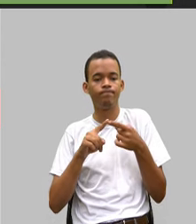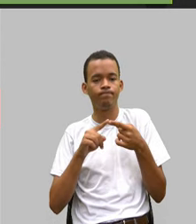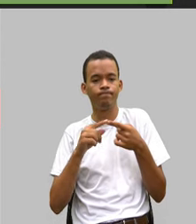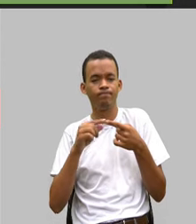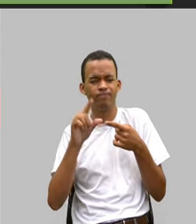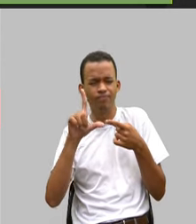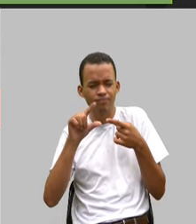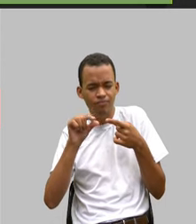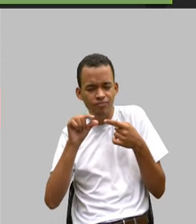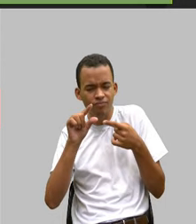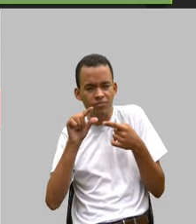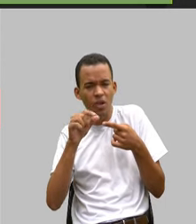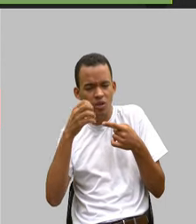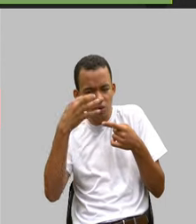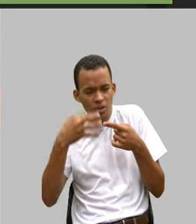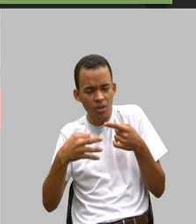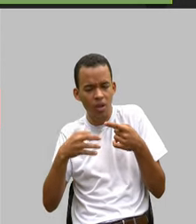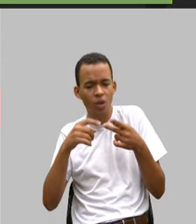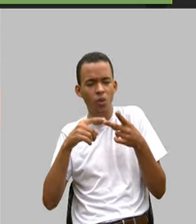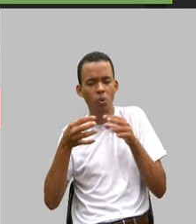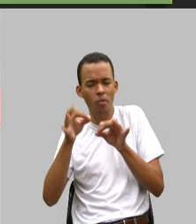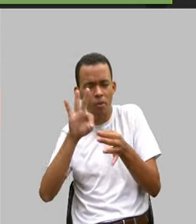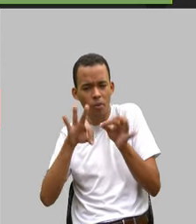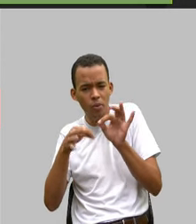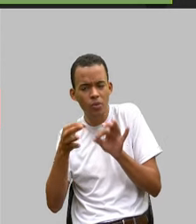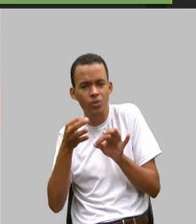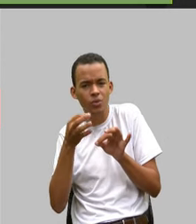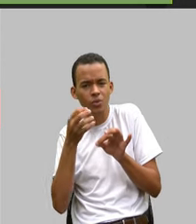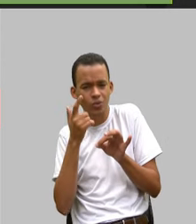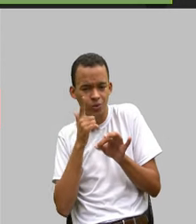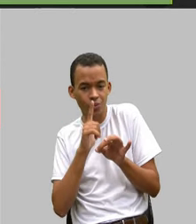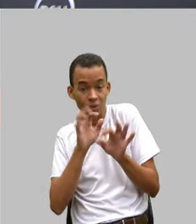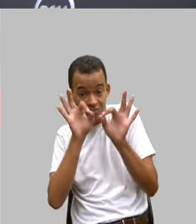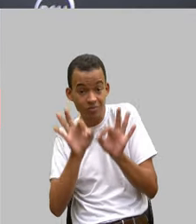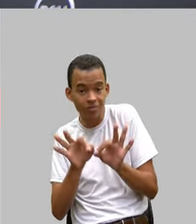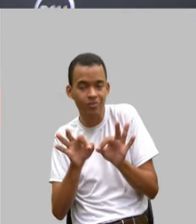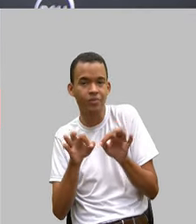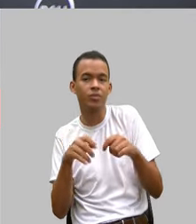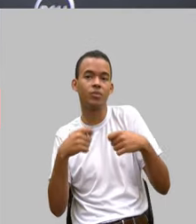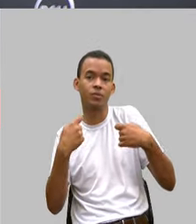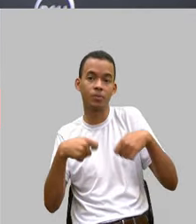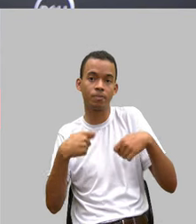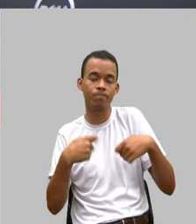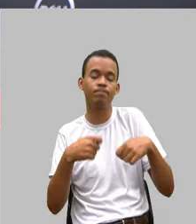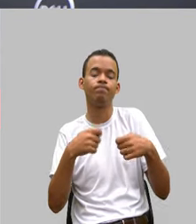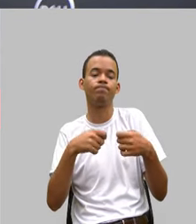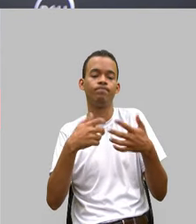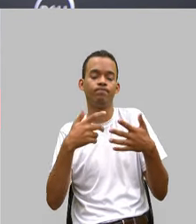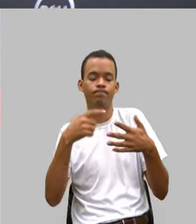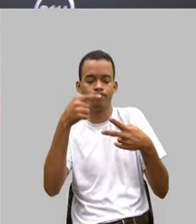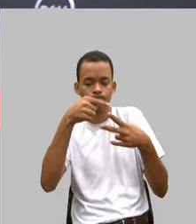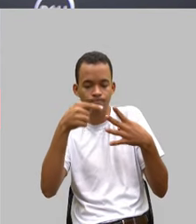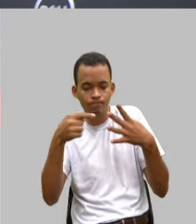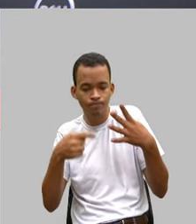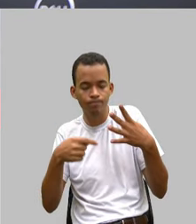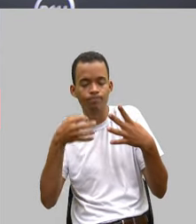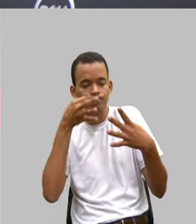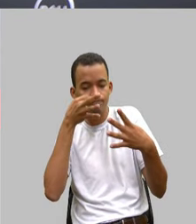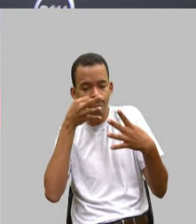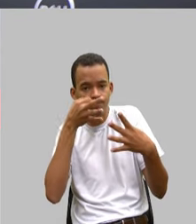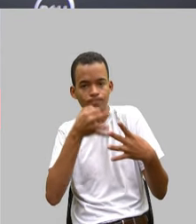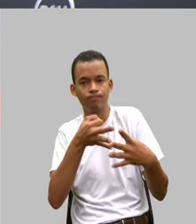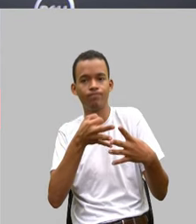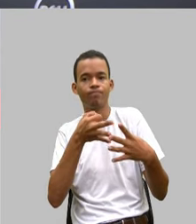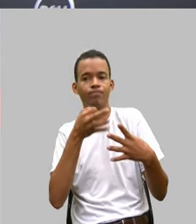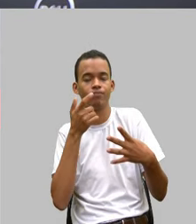corretamente foi feita a titulação correta né Então tudo isso são Pontos importantes para serem levados em conta pra gente